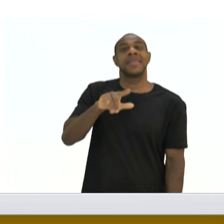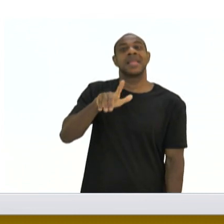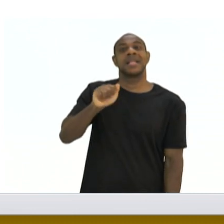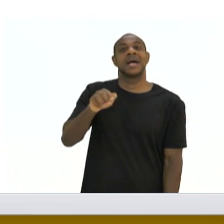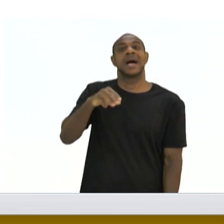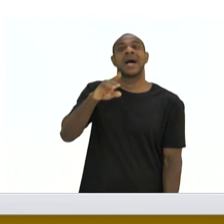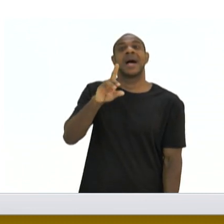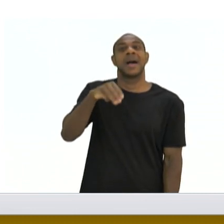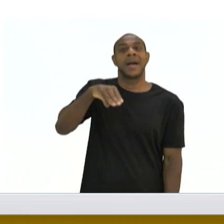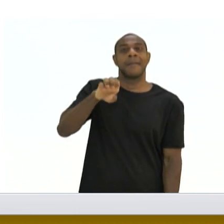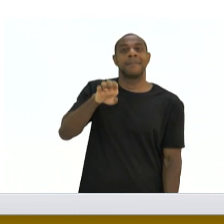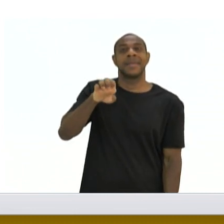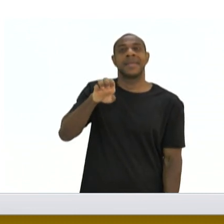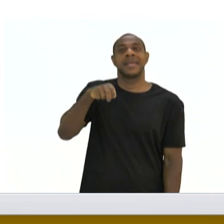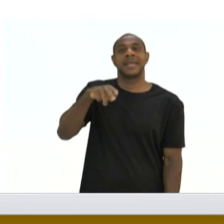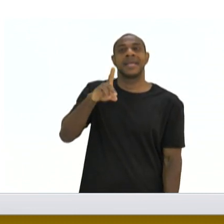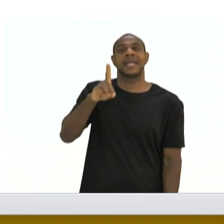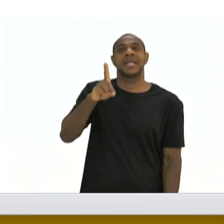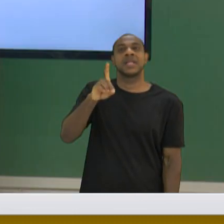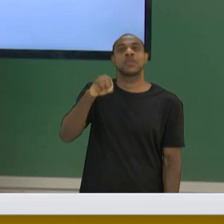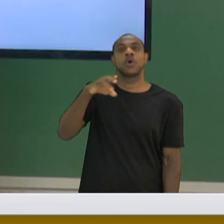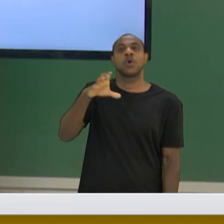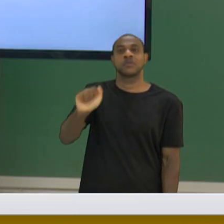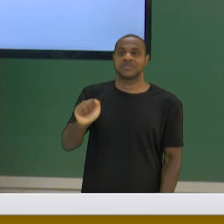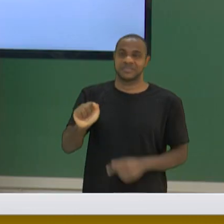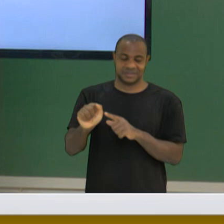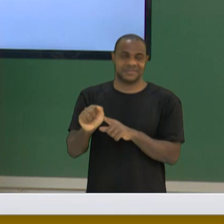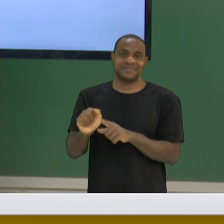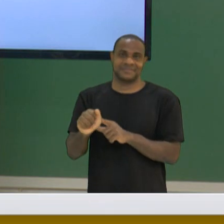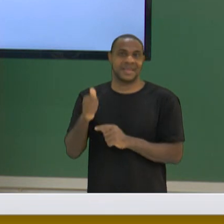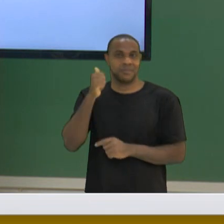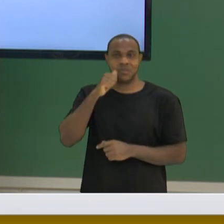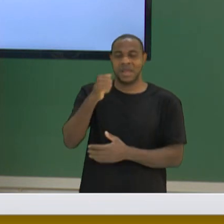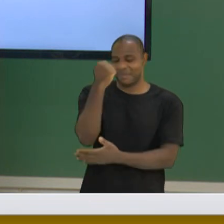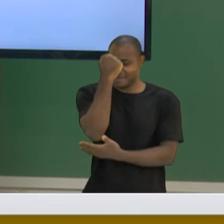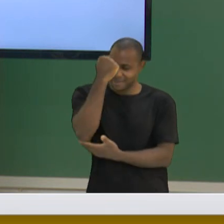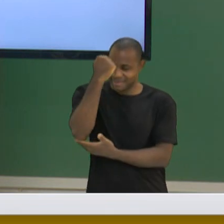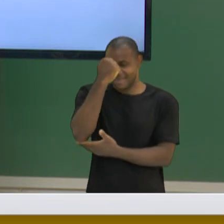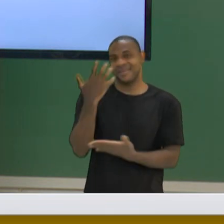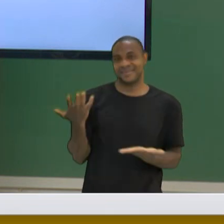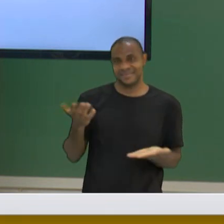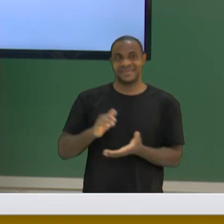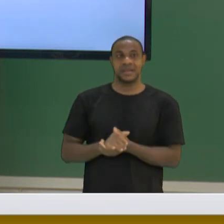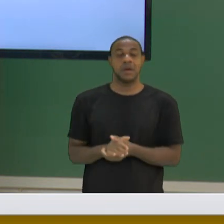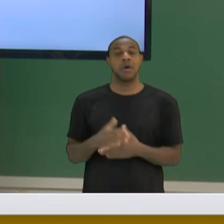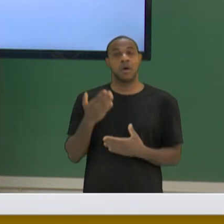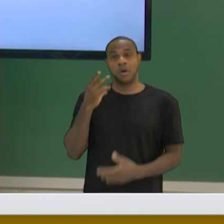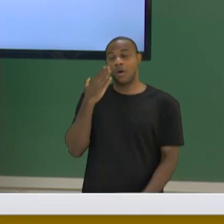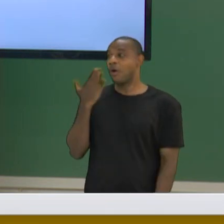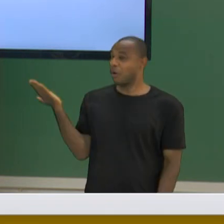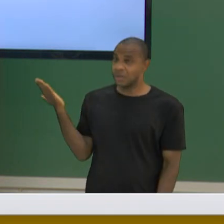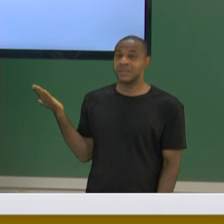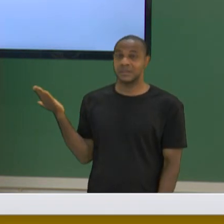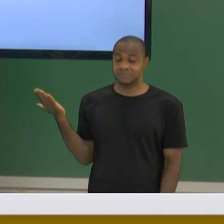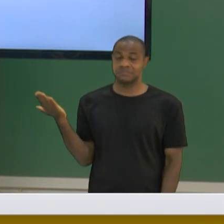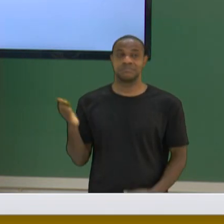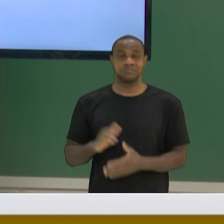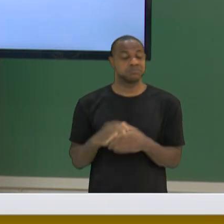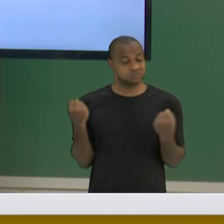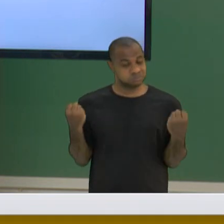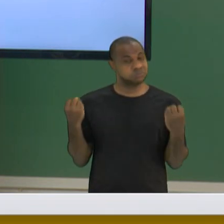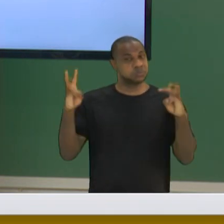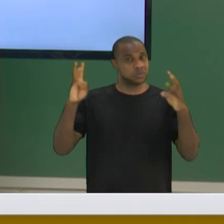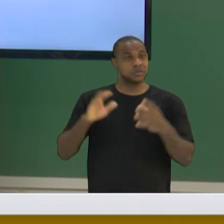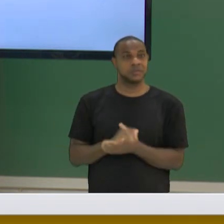3300000 visualizações simultâneas Olha que fenômeno né antes de irmos para a